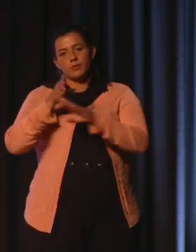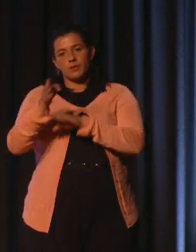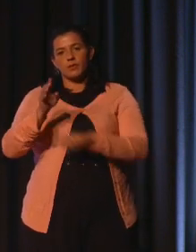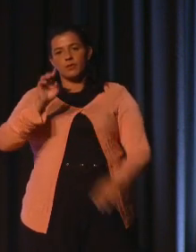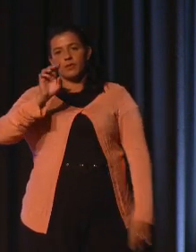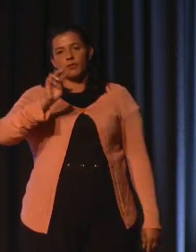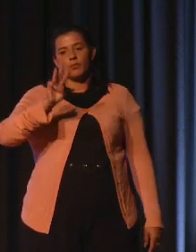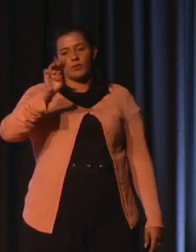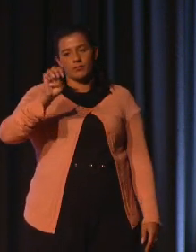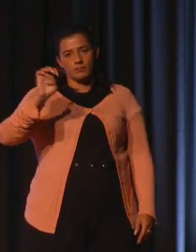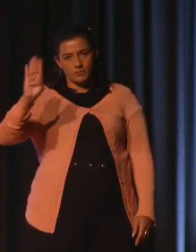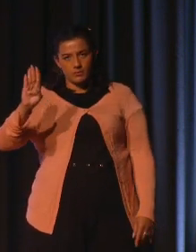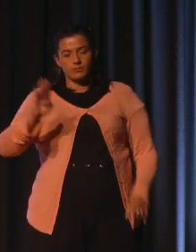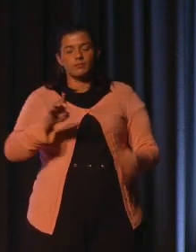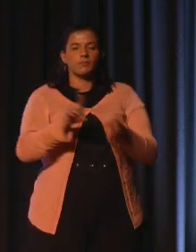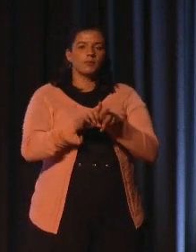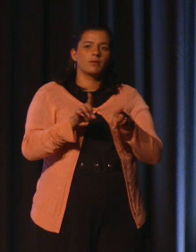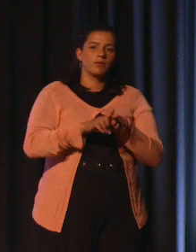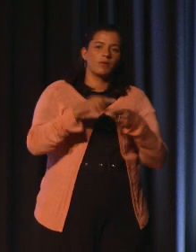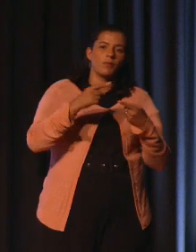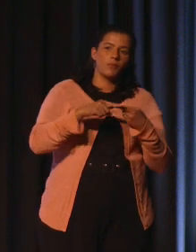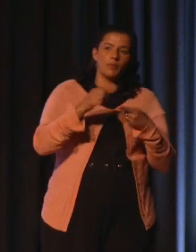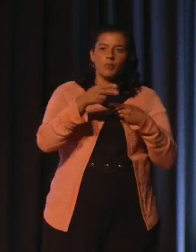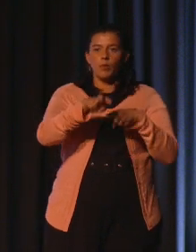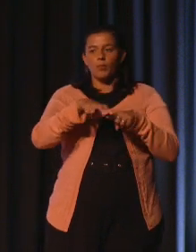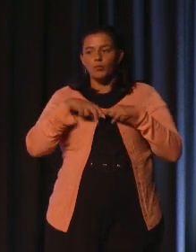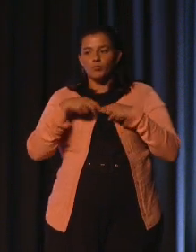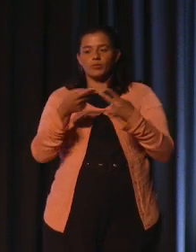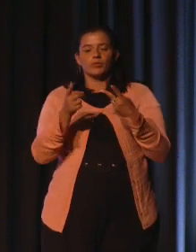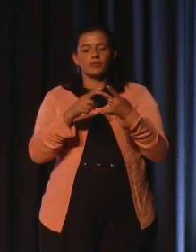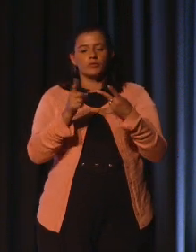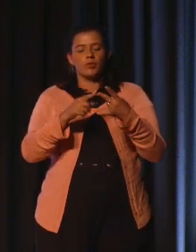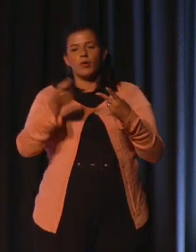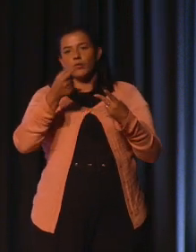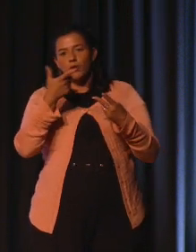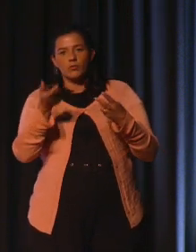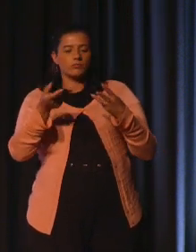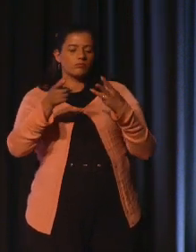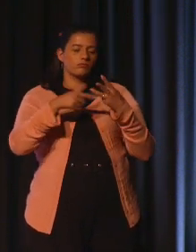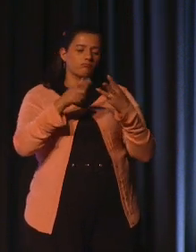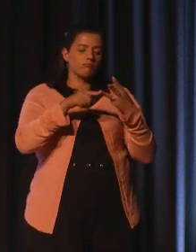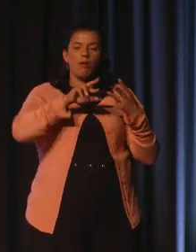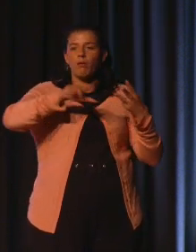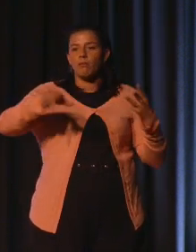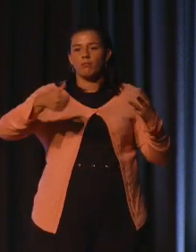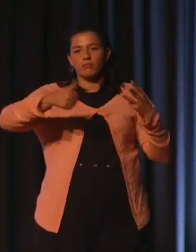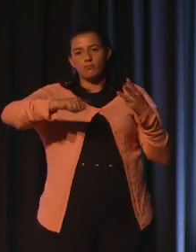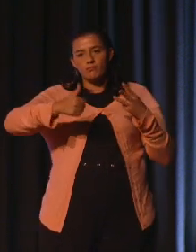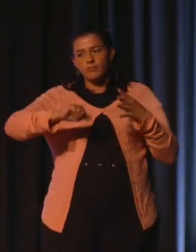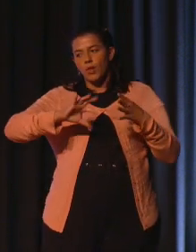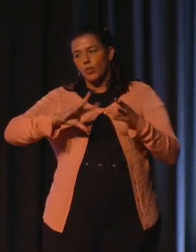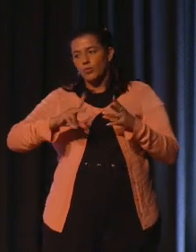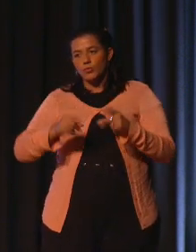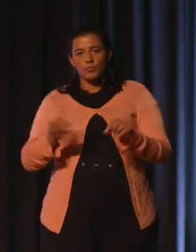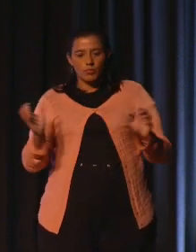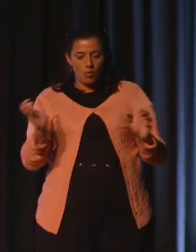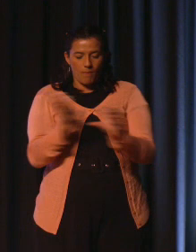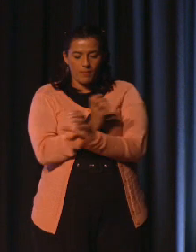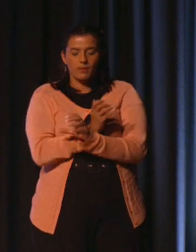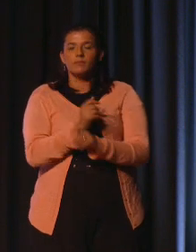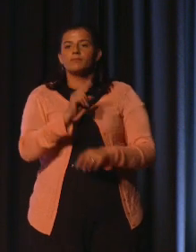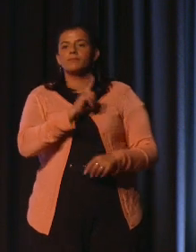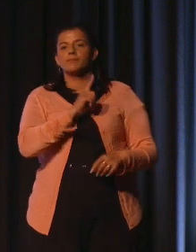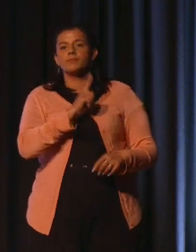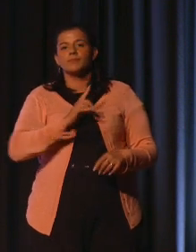web. Então, motivo, indicação, dose, previsão, tudo fica aí. E aí a gente faz essa análise para ver se está tudo completo,